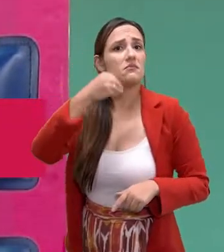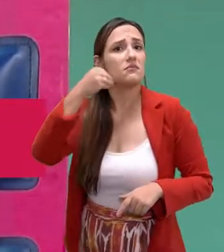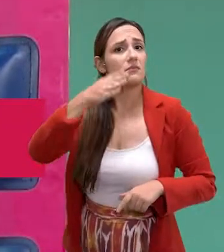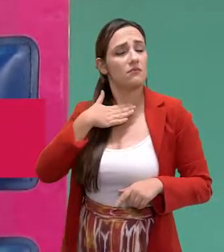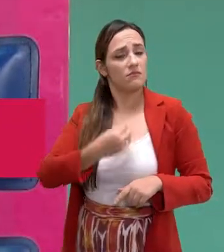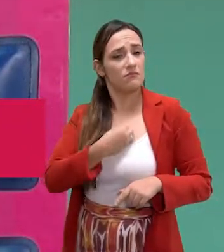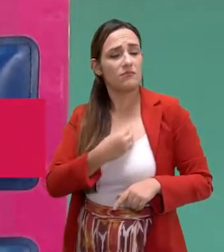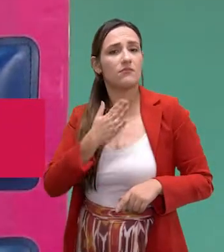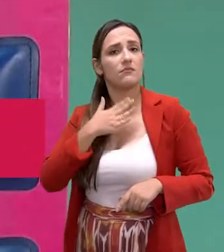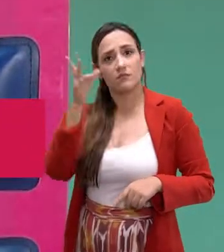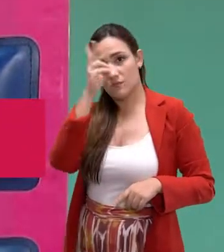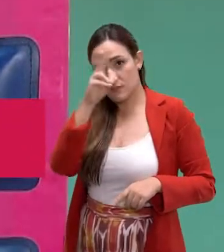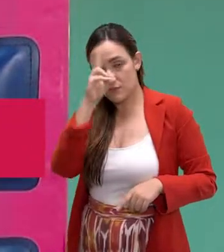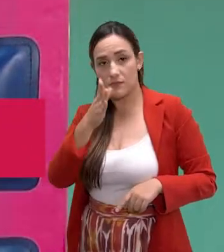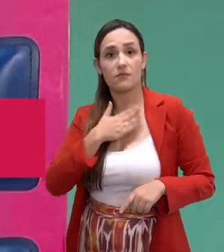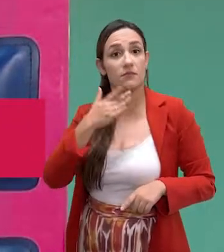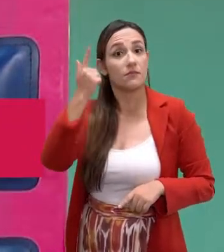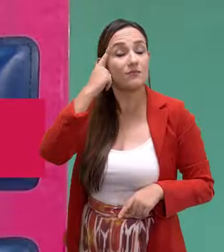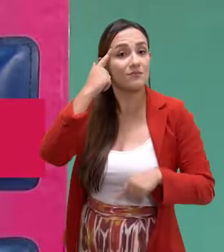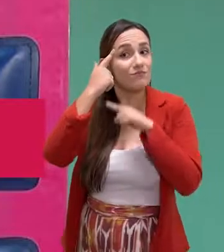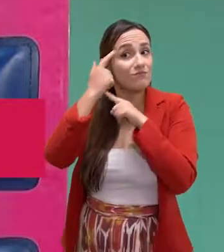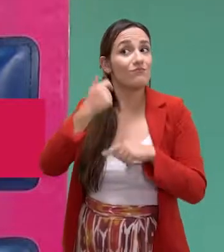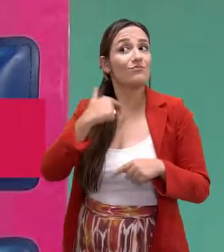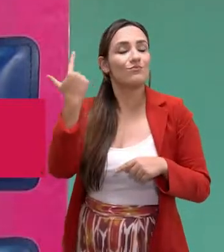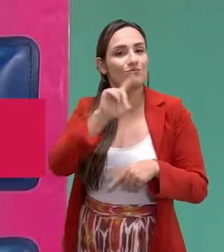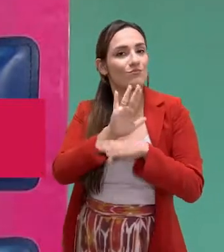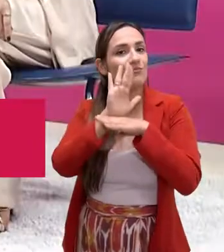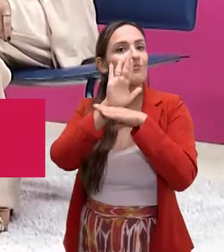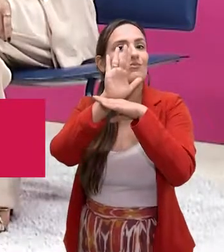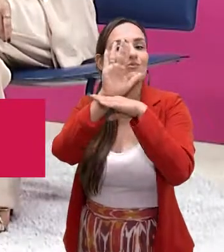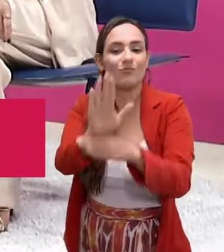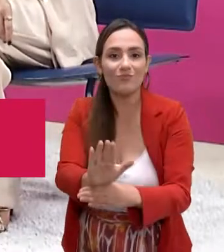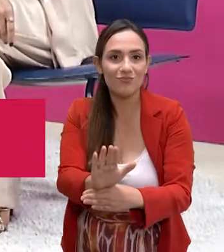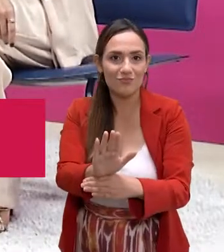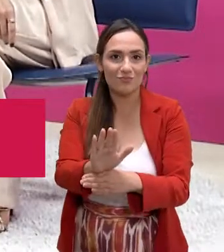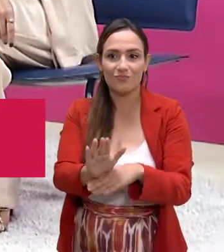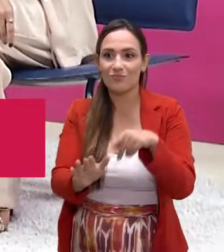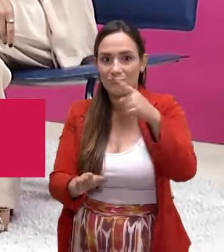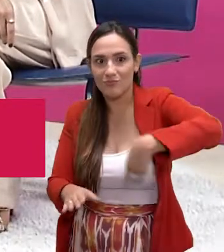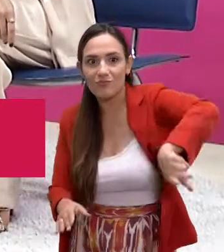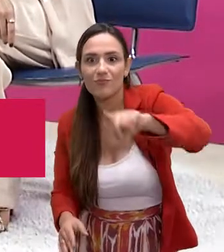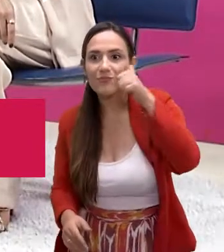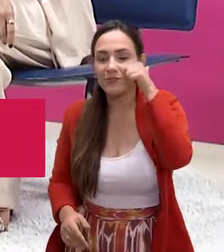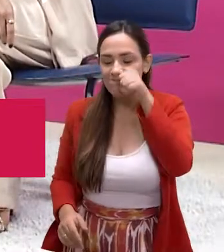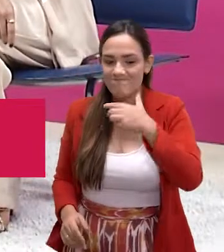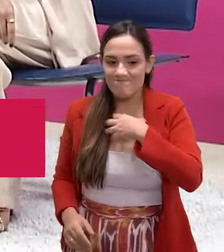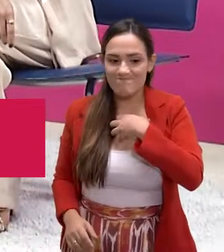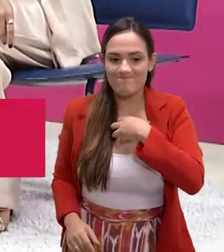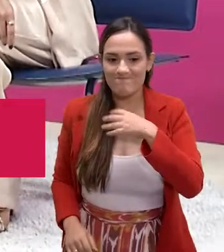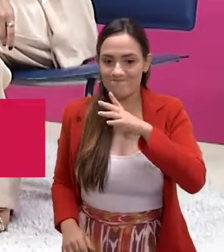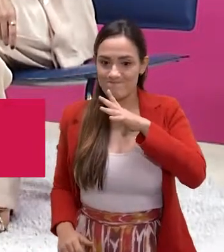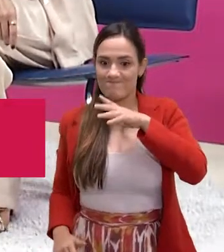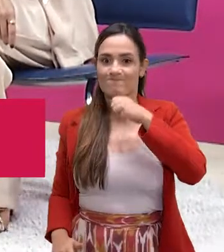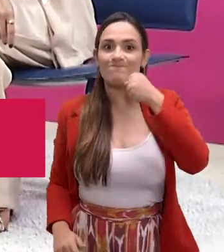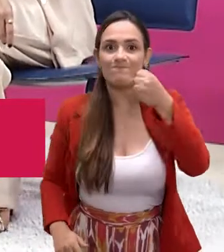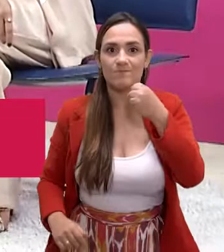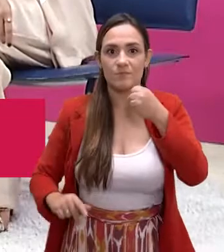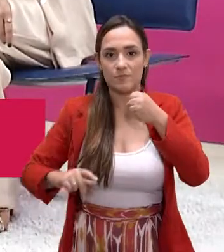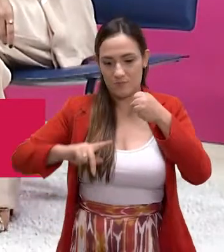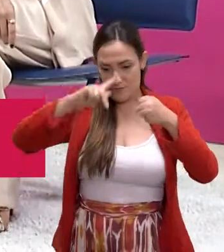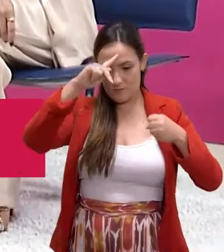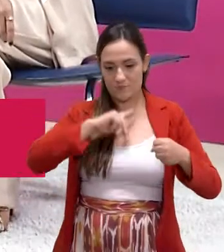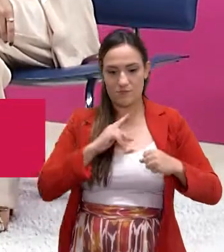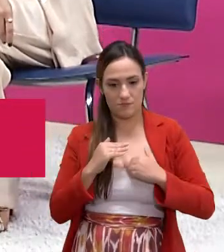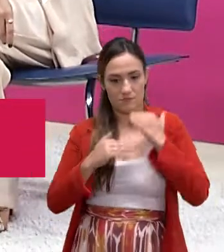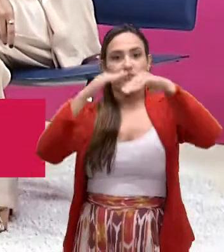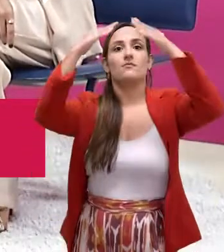da minha história, do meu pensamento, eu possa contribuir de alguma forma com esse desenvolvimento pessoal,